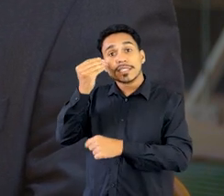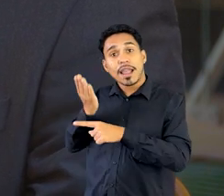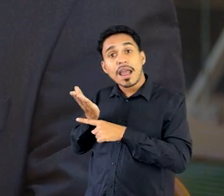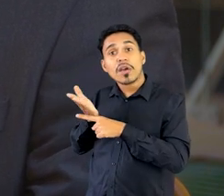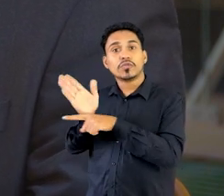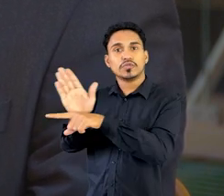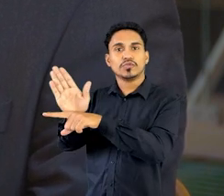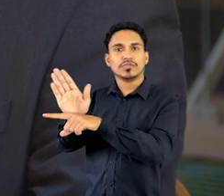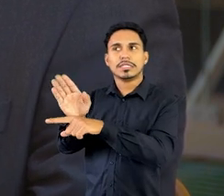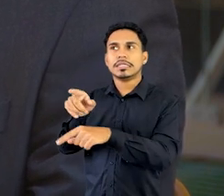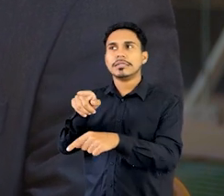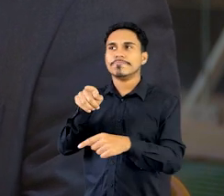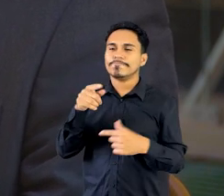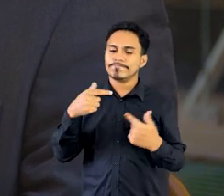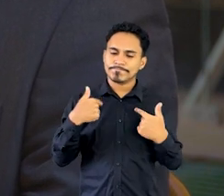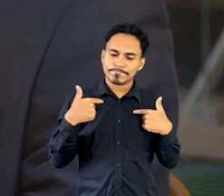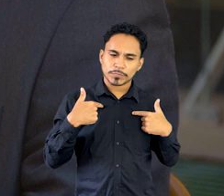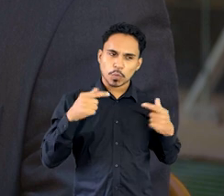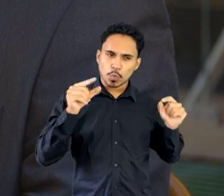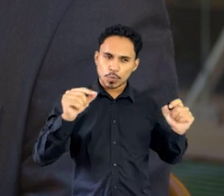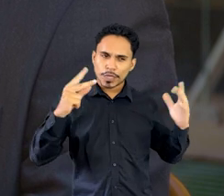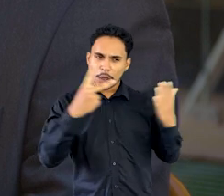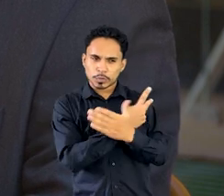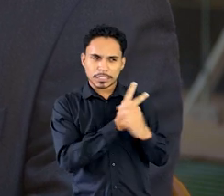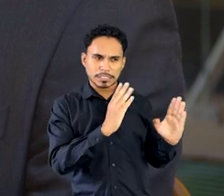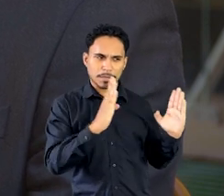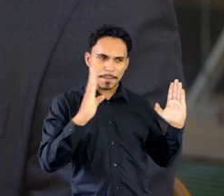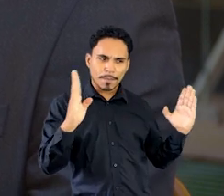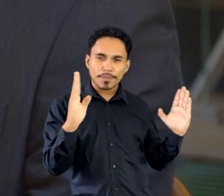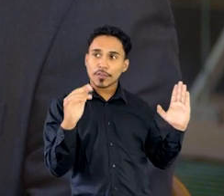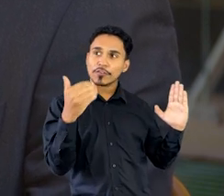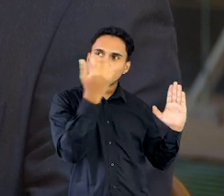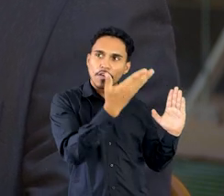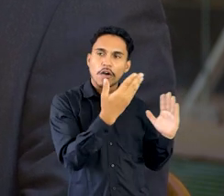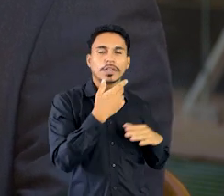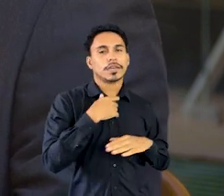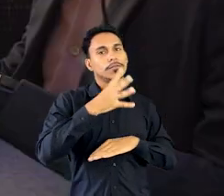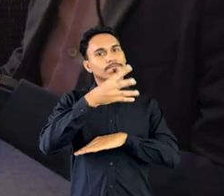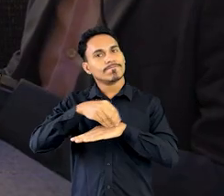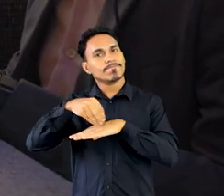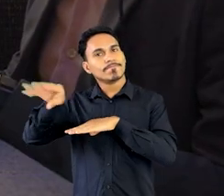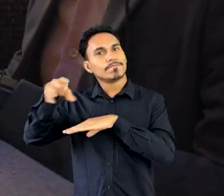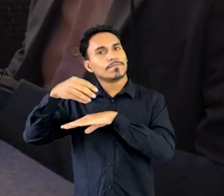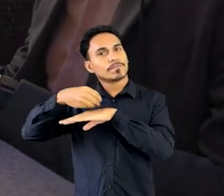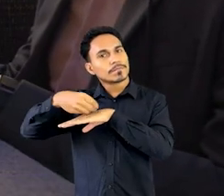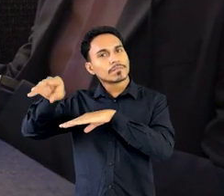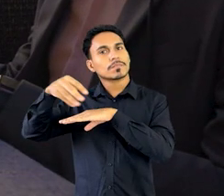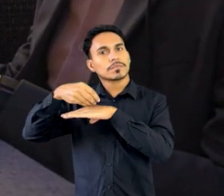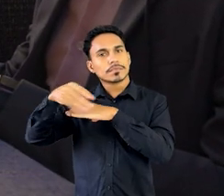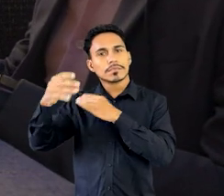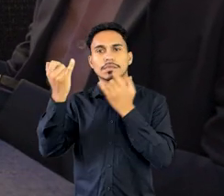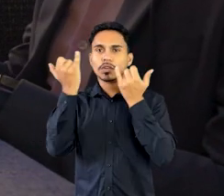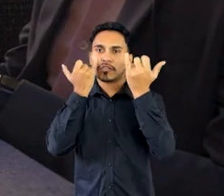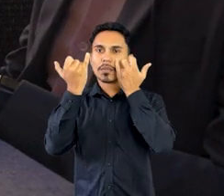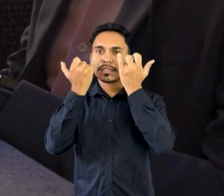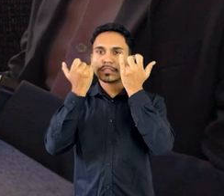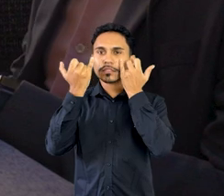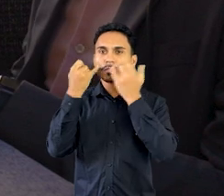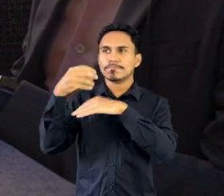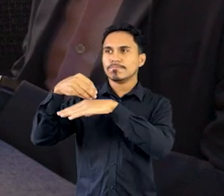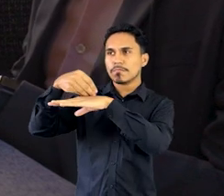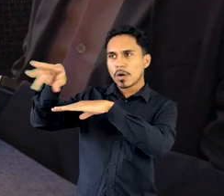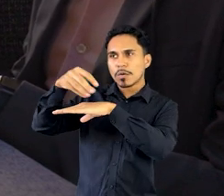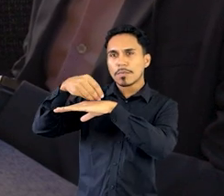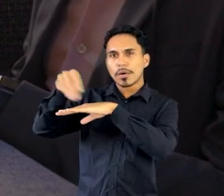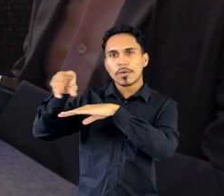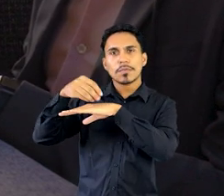tentando ajudá-los a traduzir o que tá acontecendo da porta para fora fazendo esse